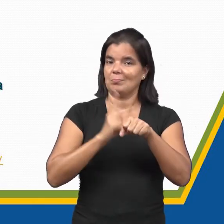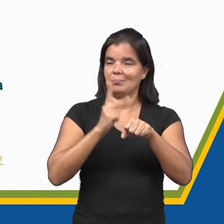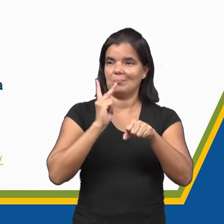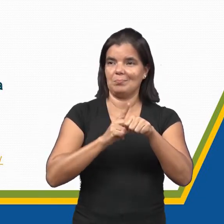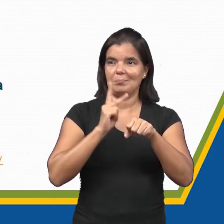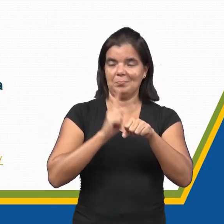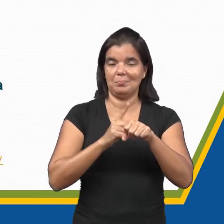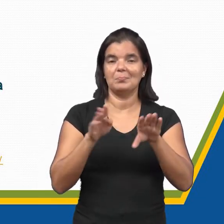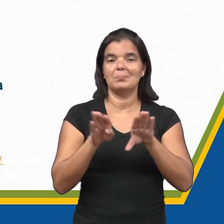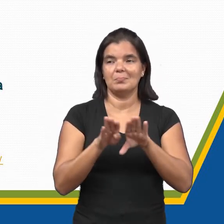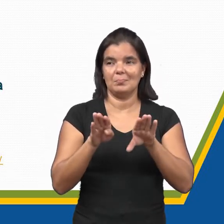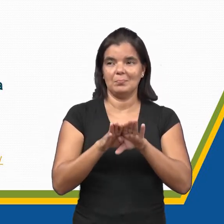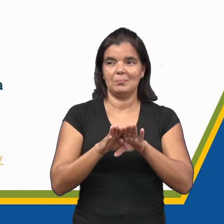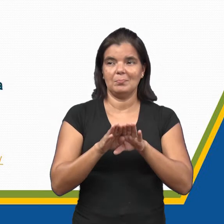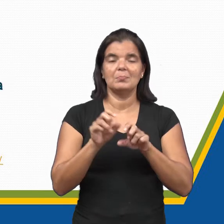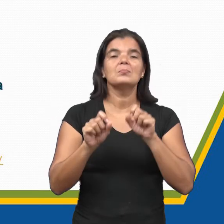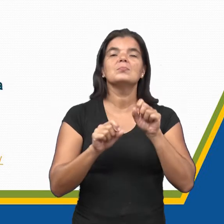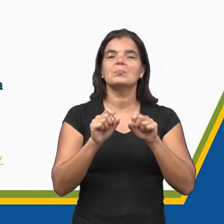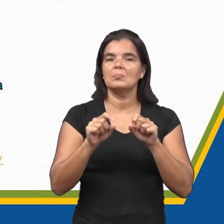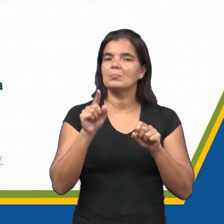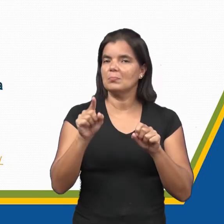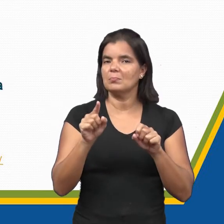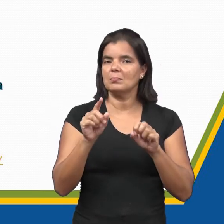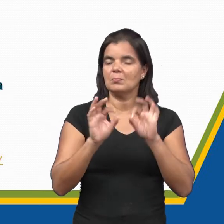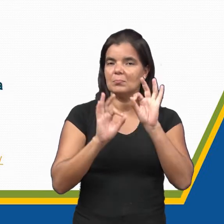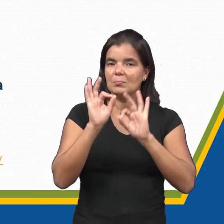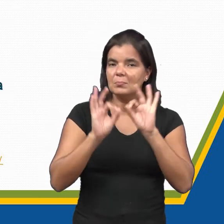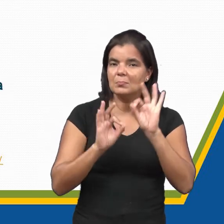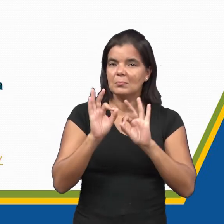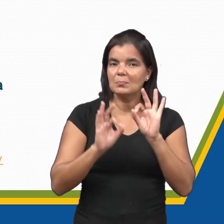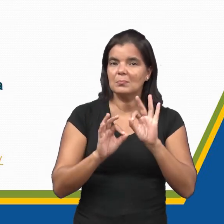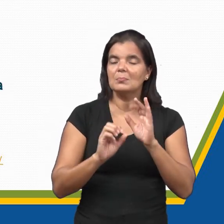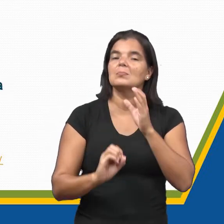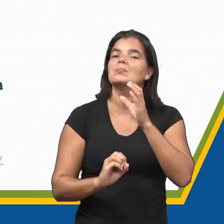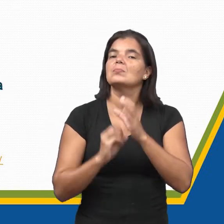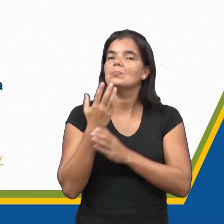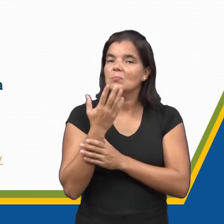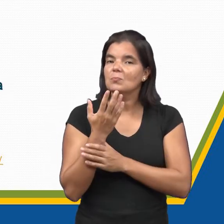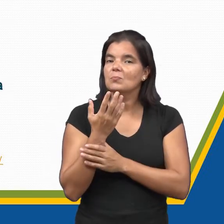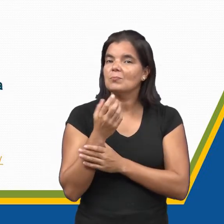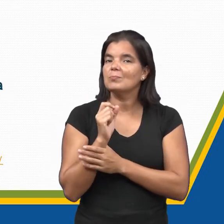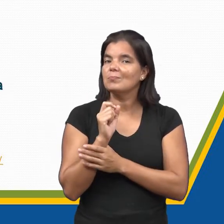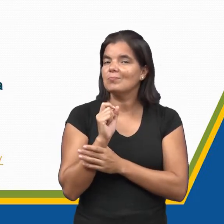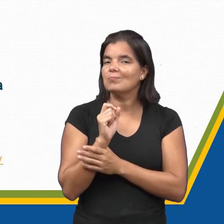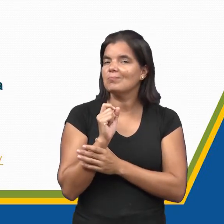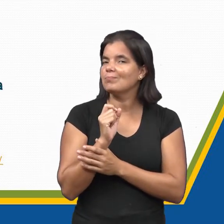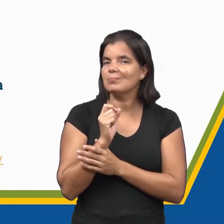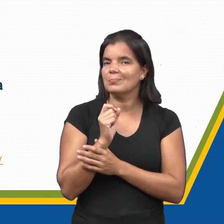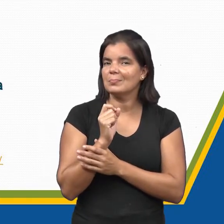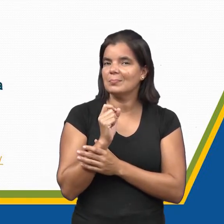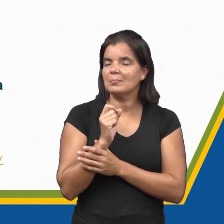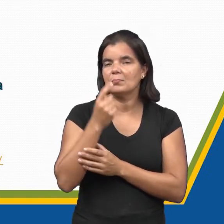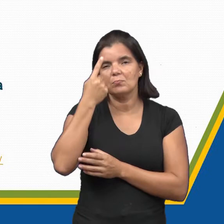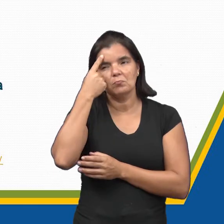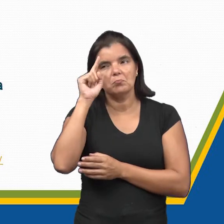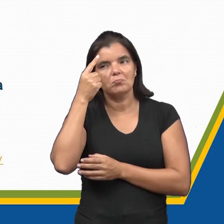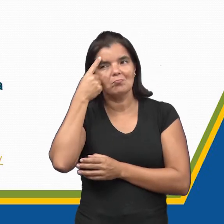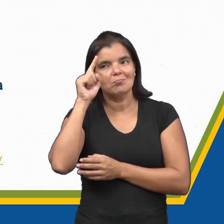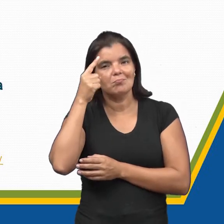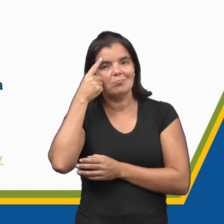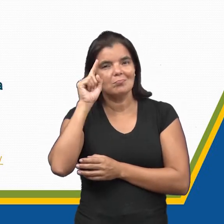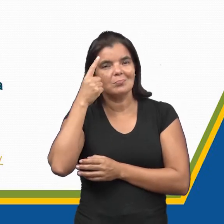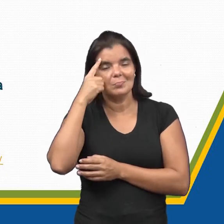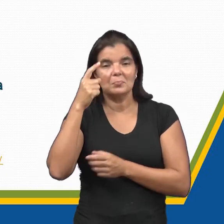pedras. E especula-se que esse artefato ele foi criado com a ideia de se